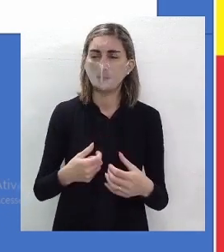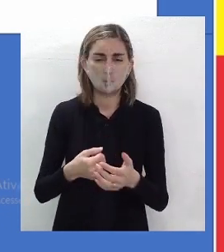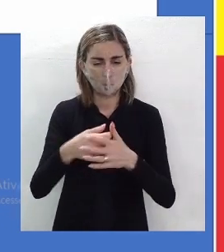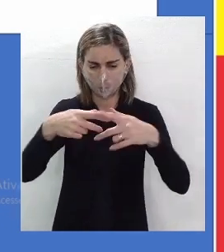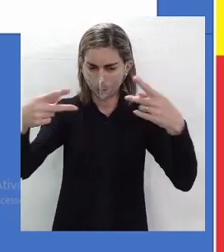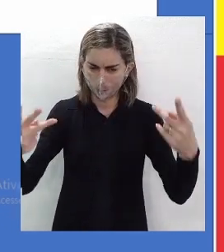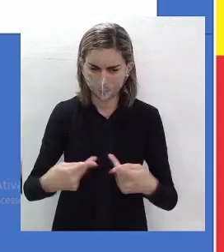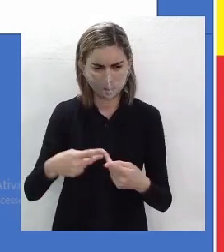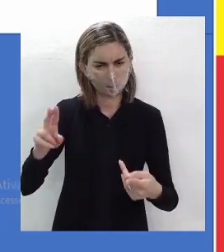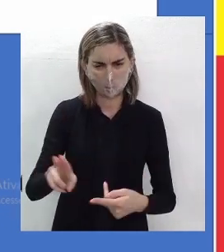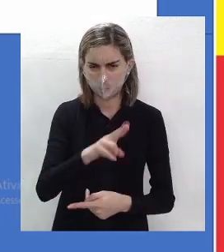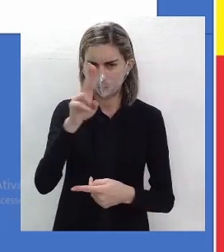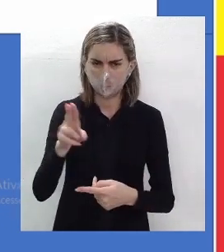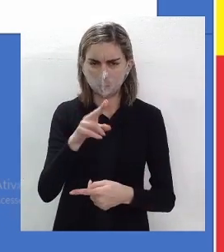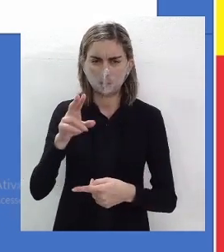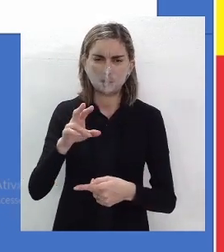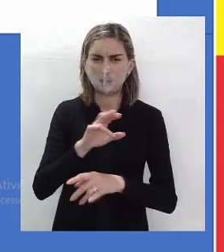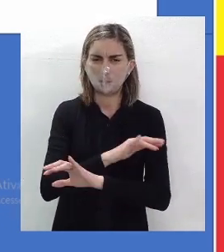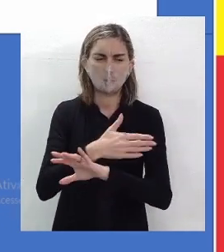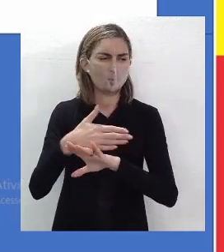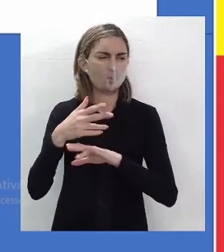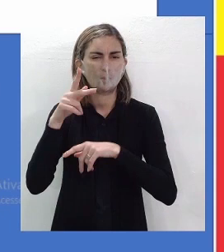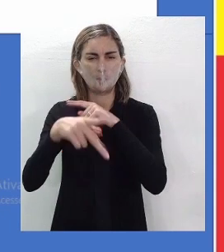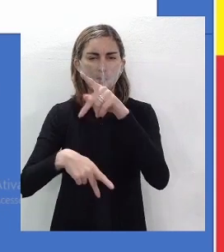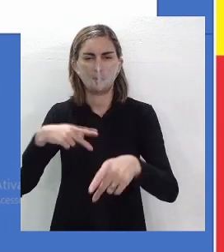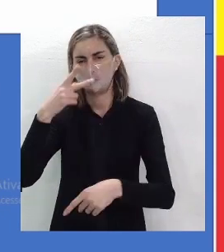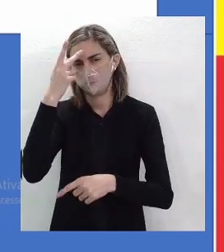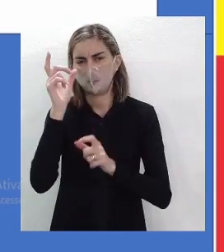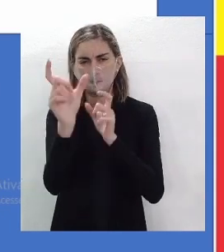prato, usei um ditado popular, não é?